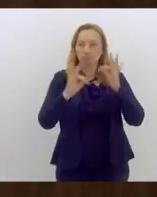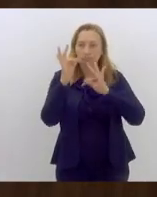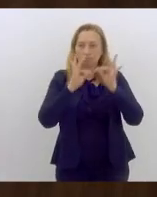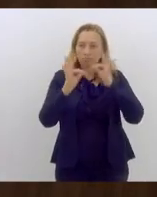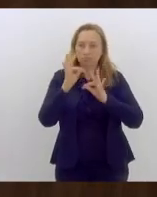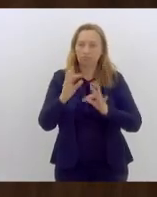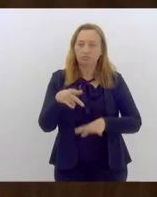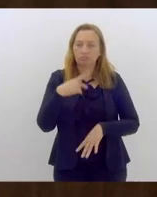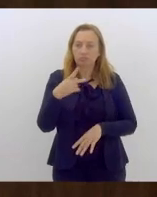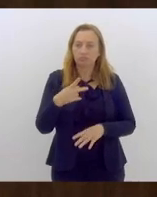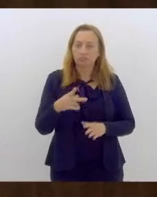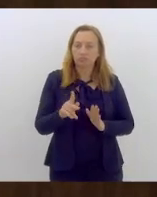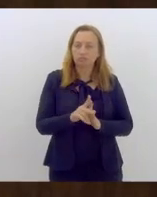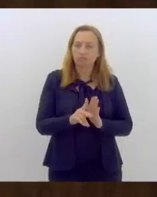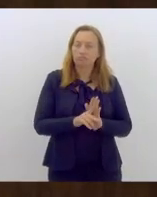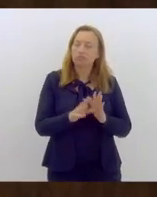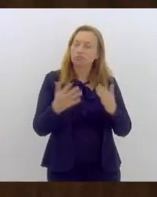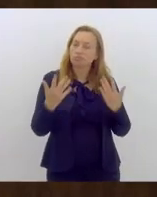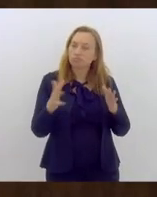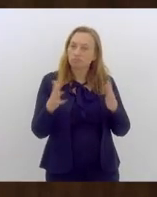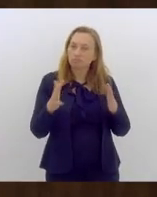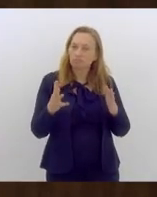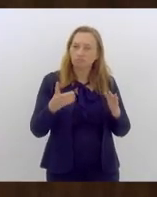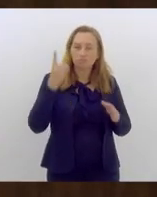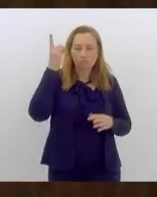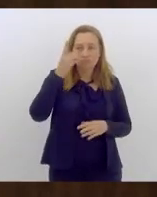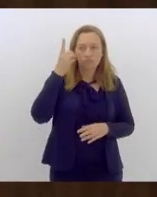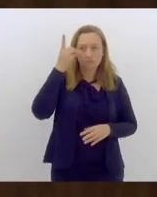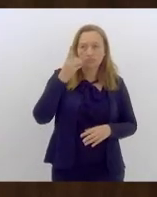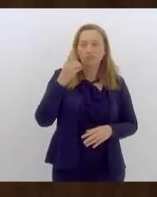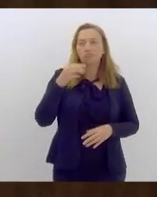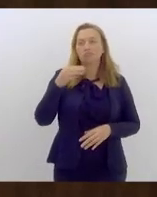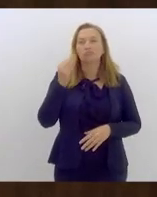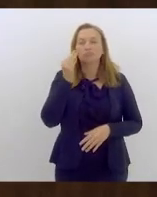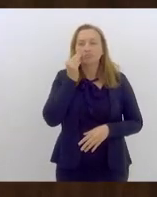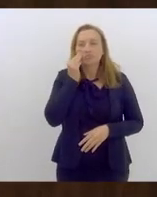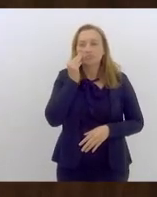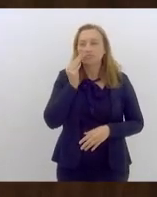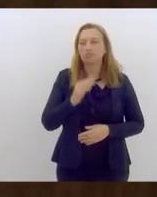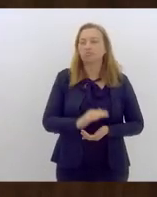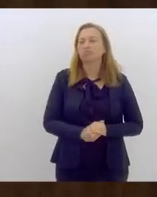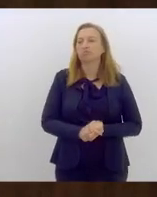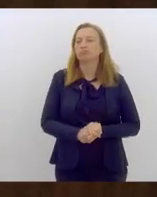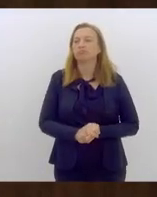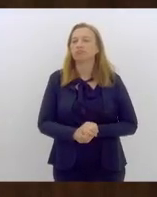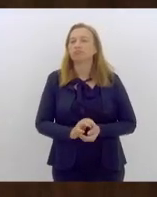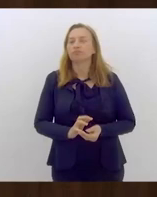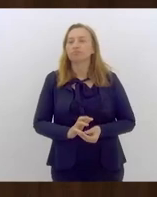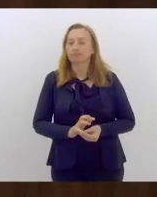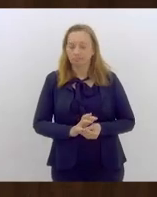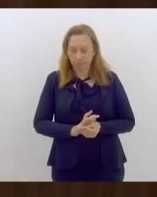esse projeto. Eu quero saudar a autora, deputada Mônica Francisco, que propõe